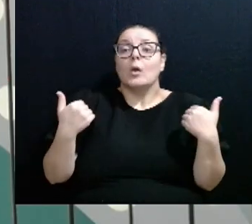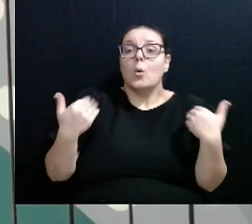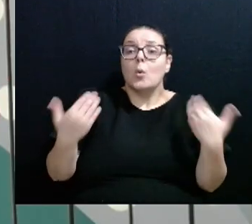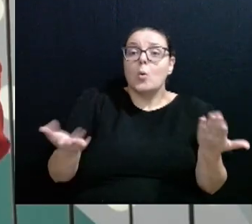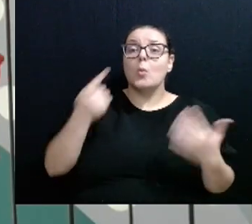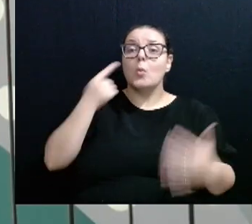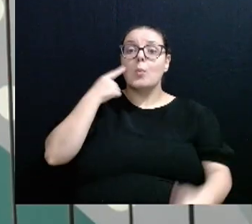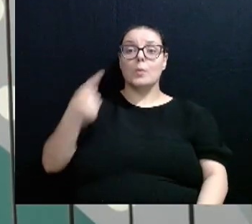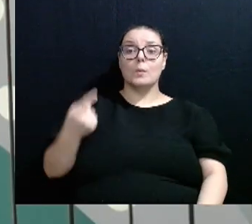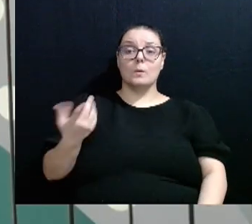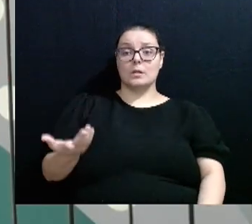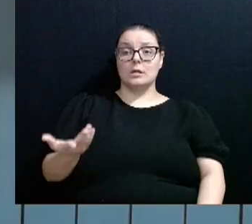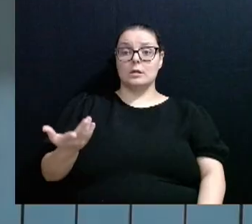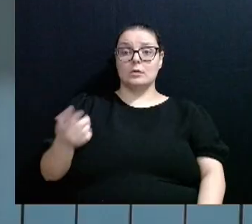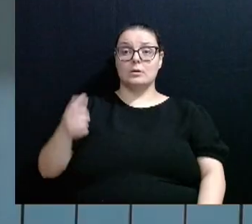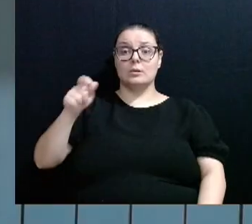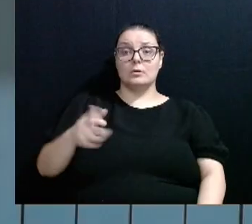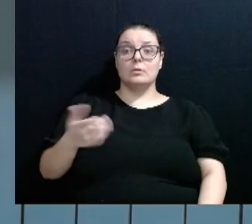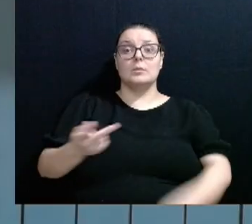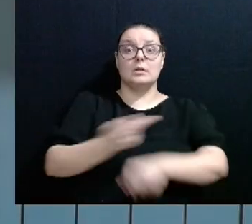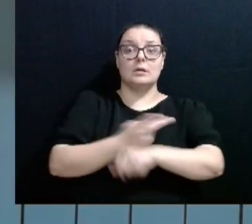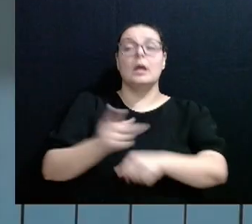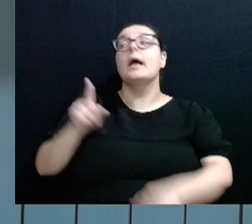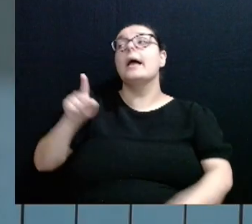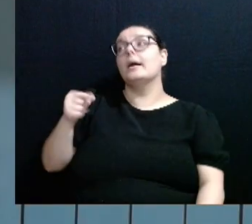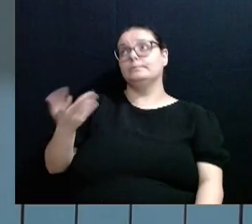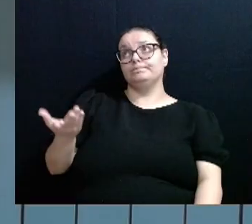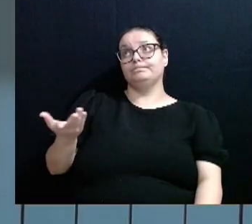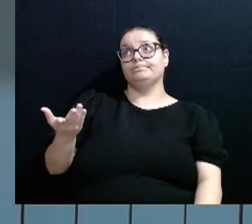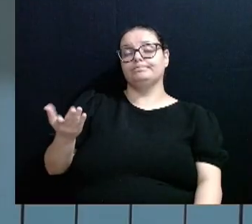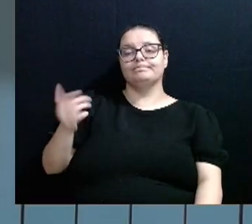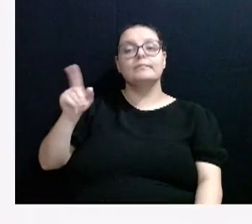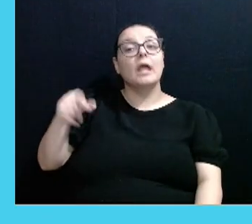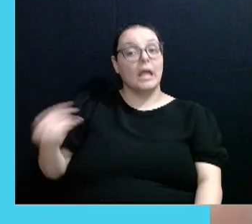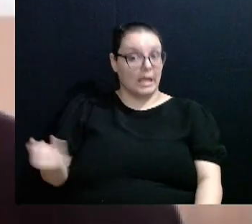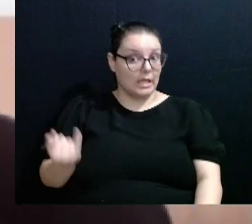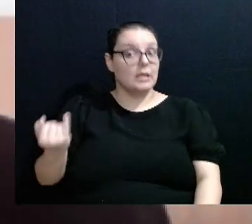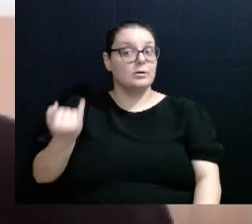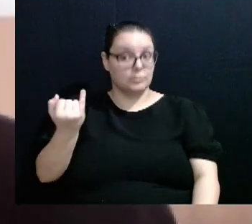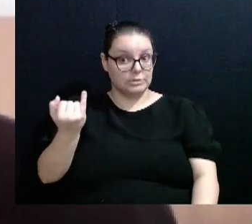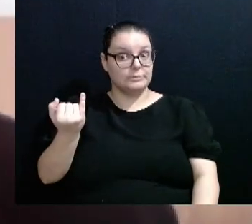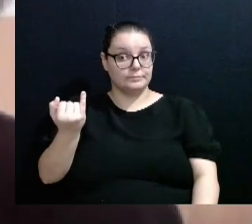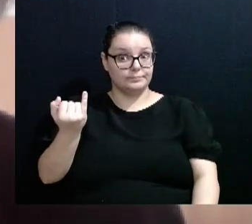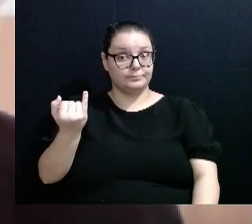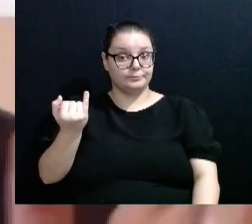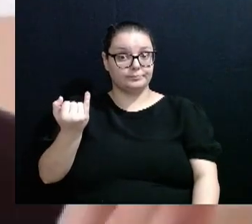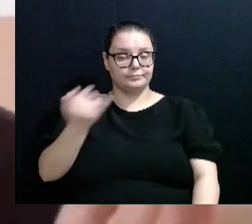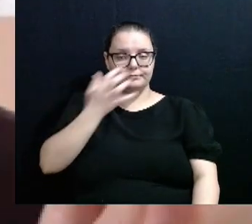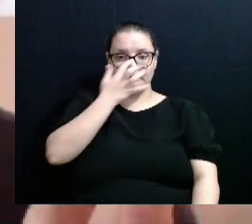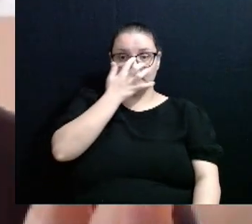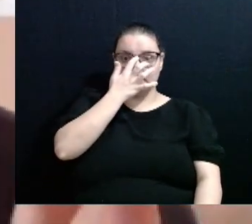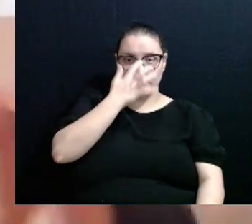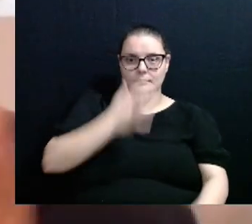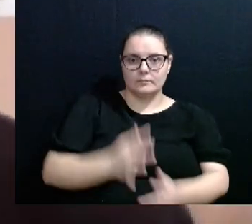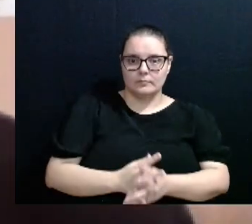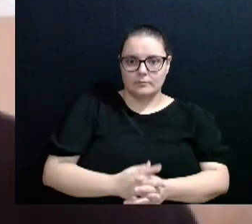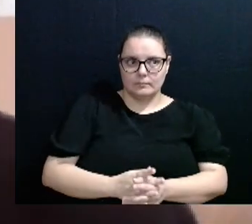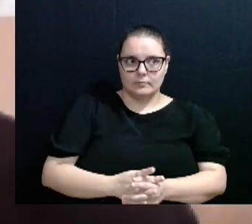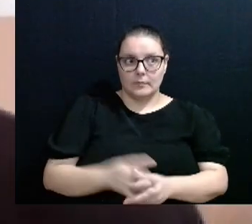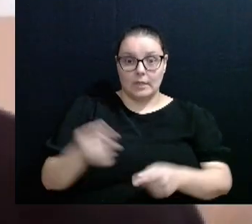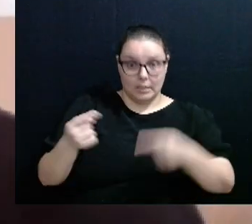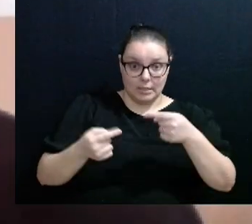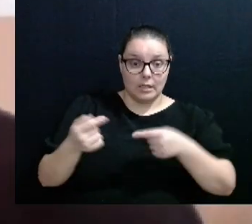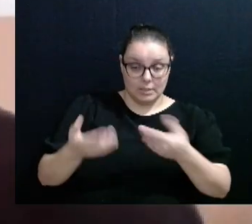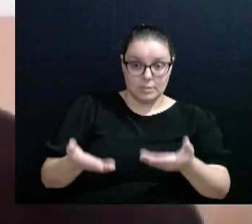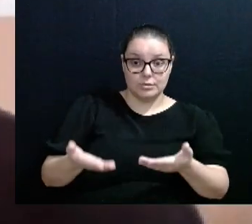essa pessoa precisa buscar? É muito interessante que essa discussão,